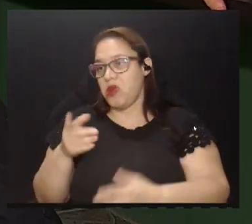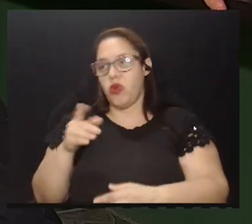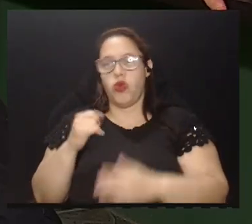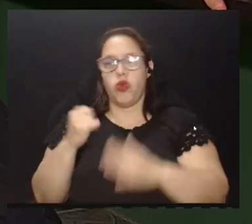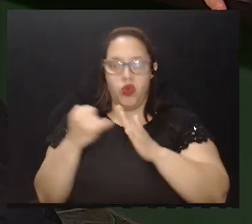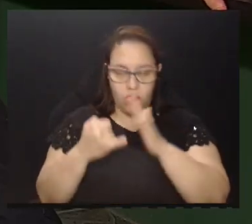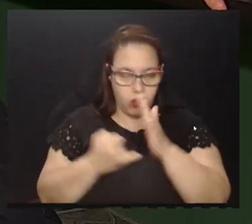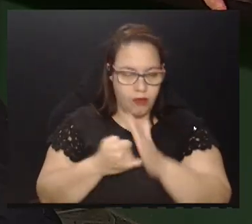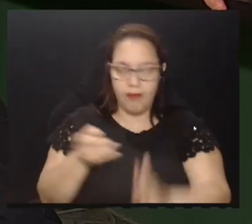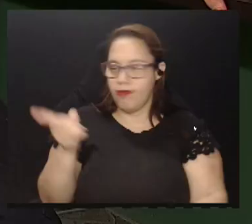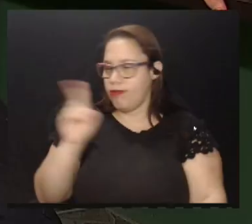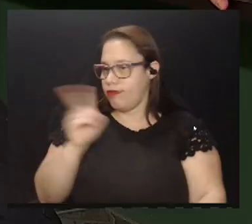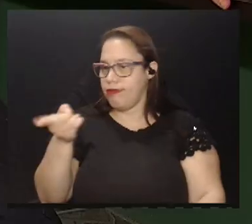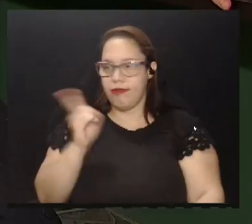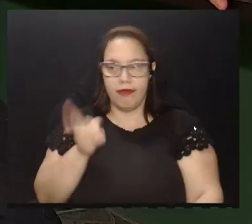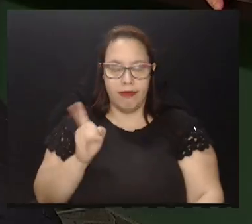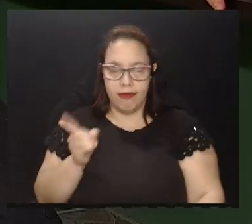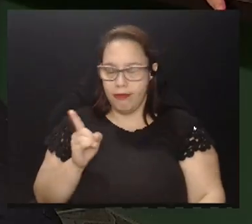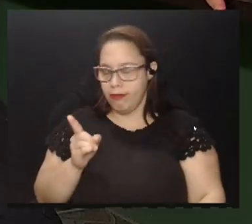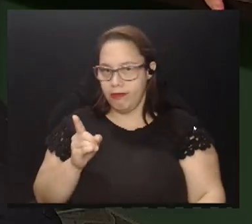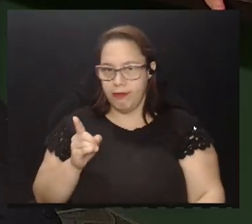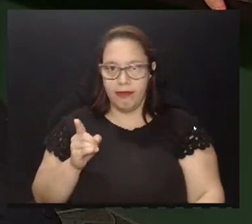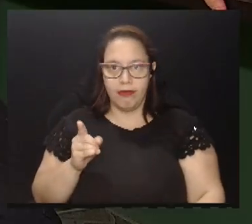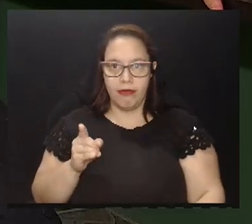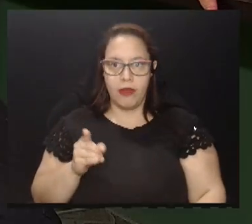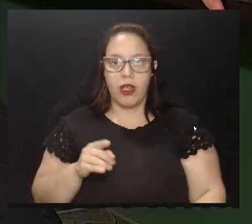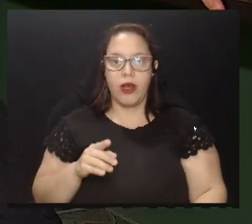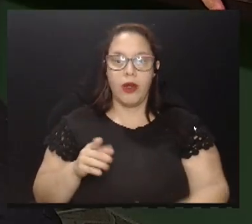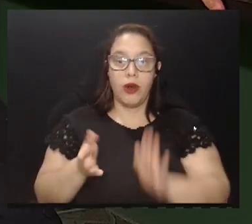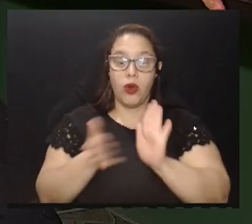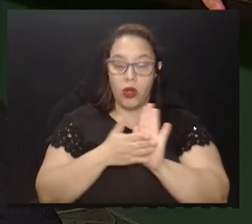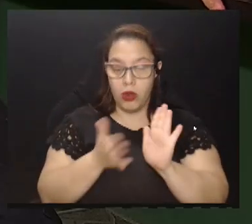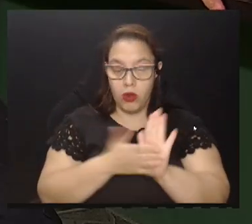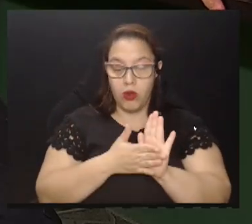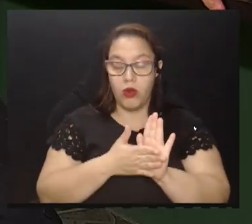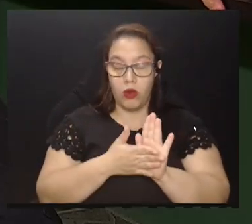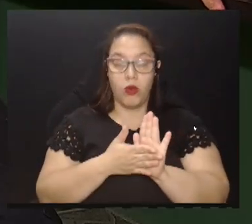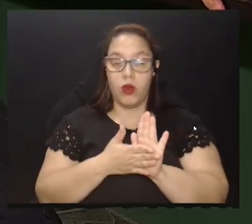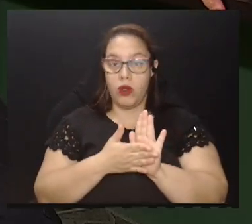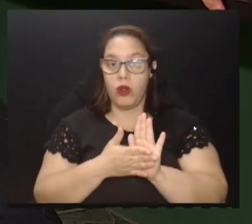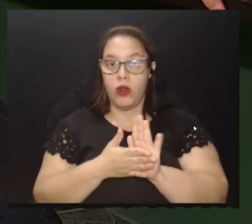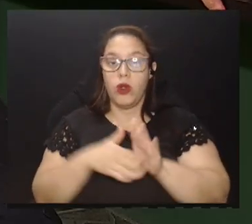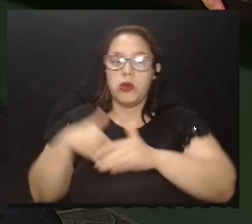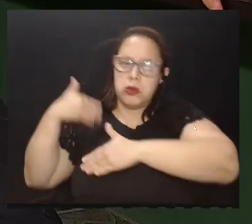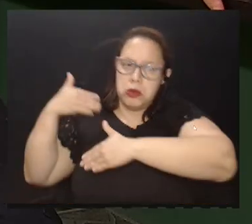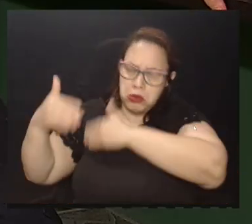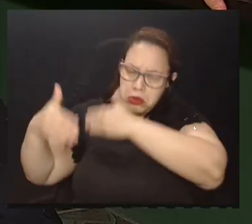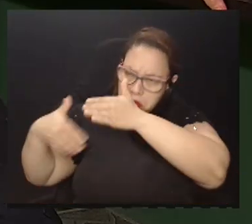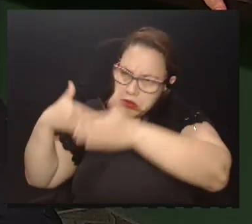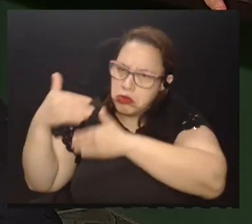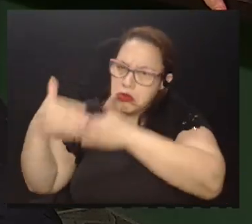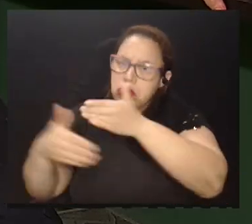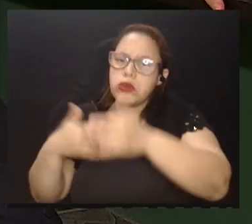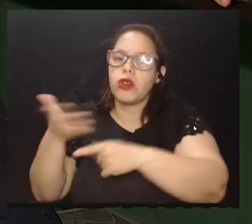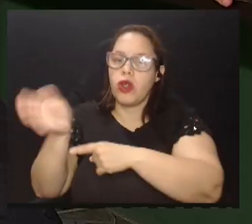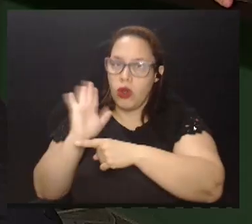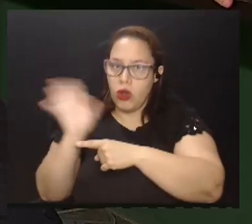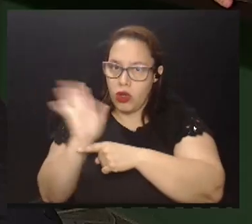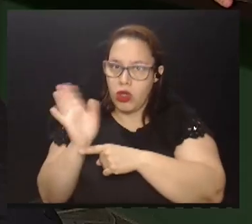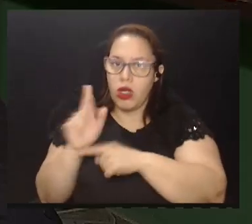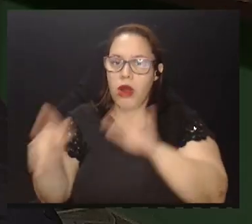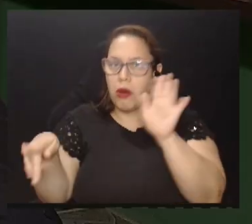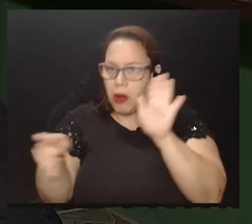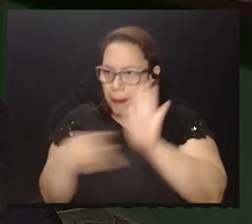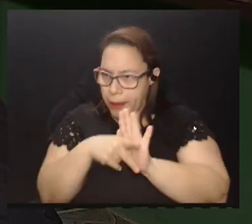construído a nossa proposta, né? A gente tem construído uma trajetória de cinema autoral e de